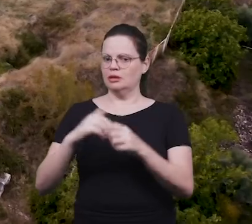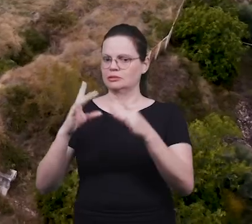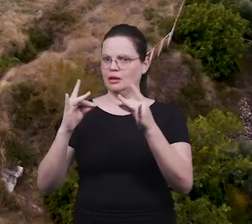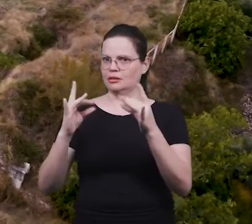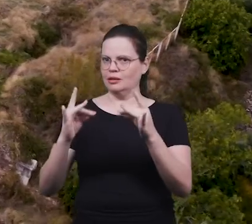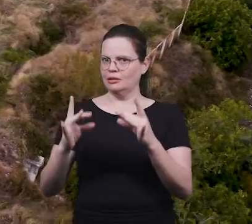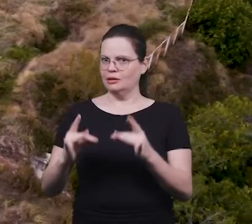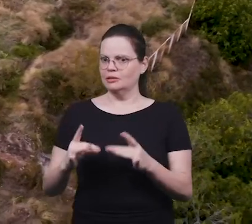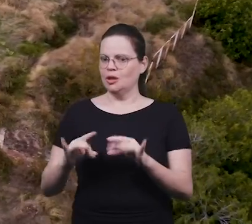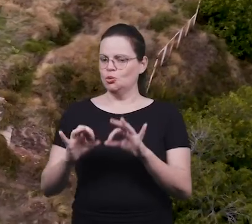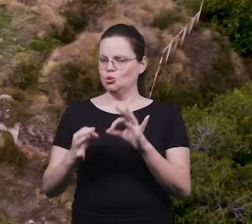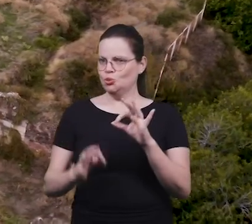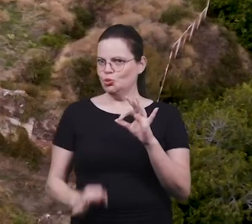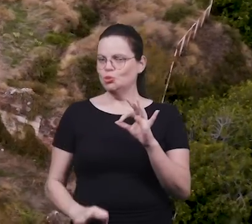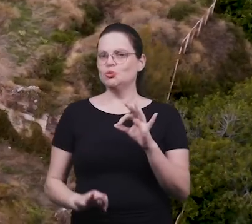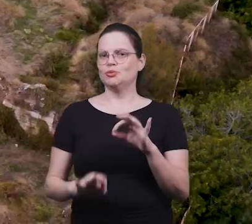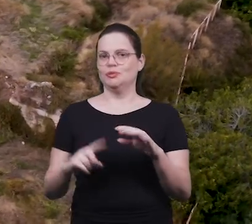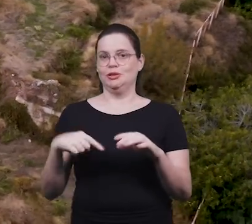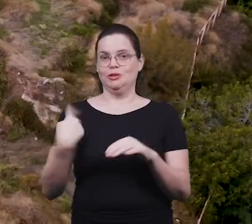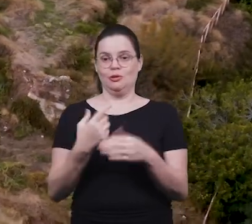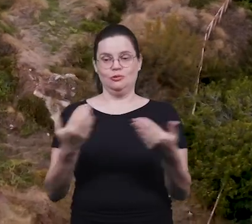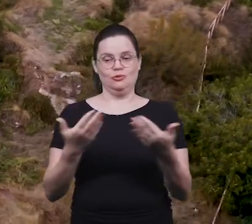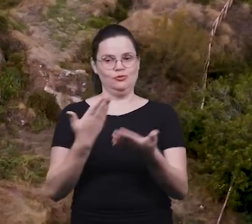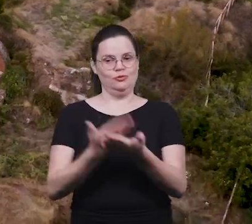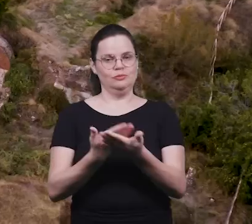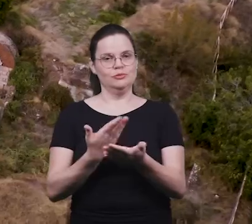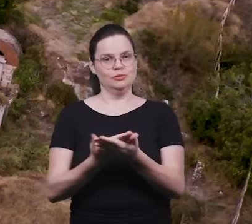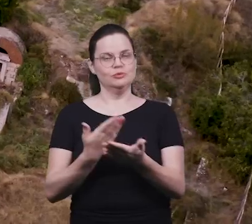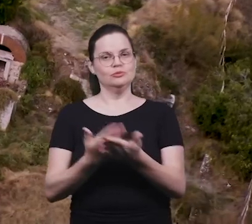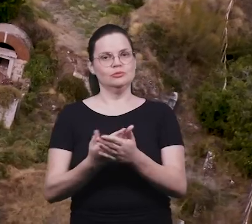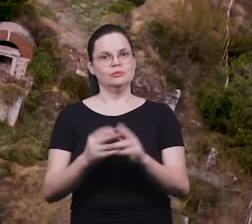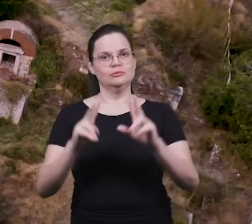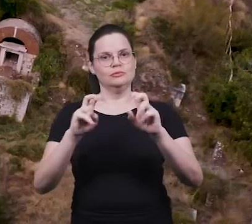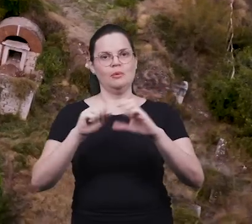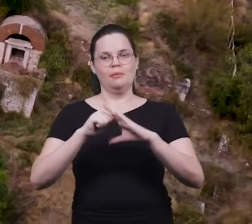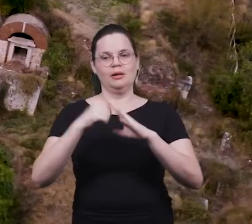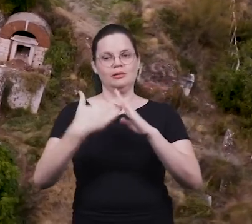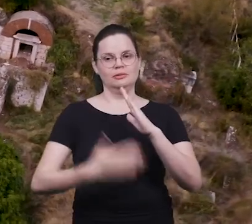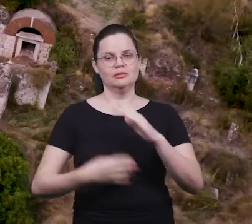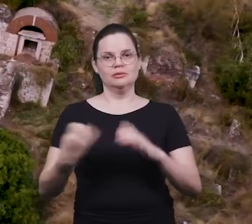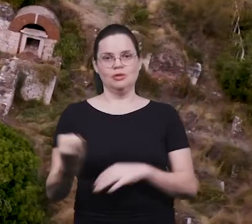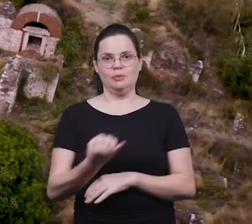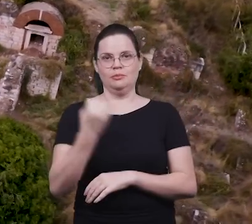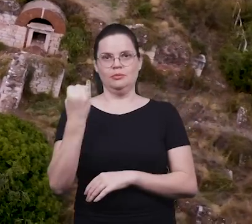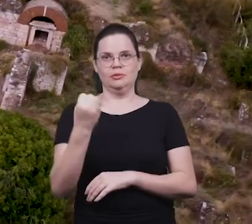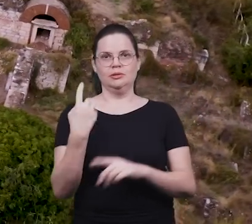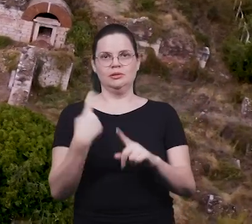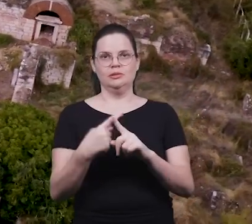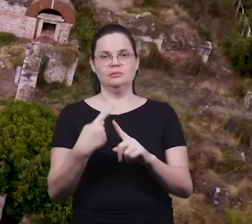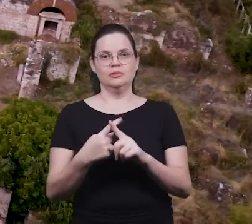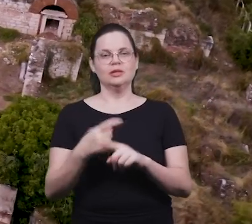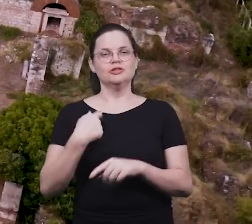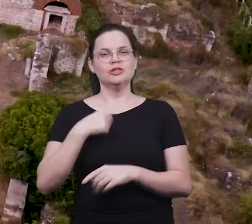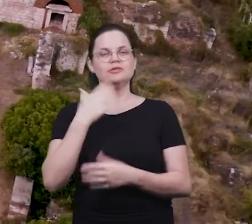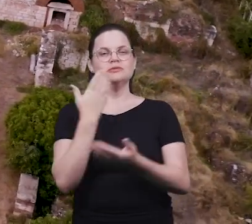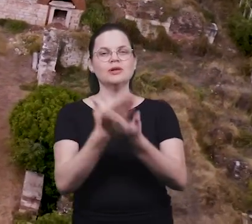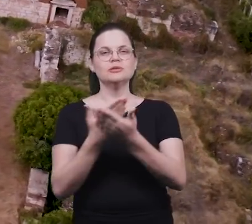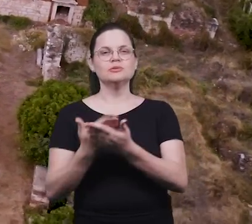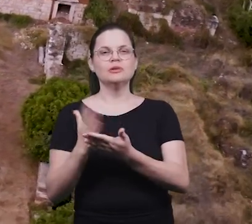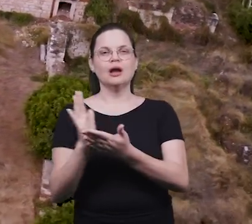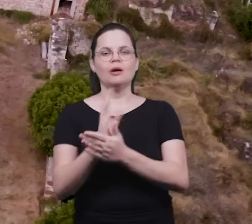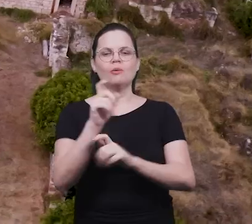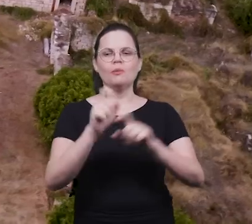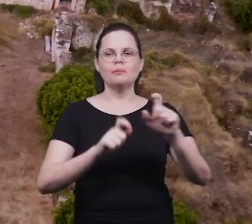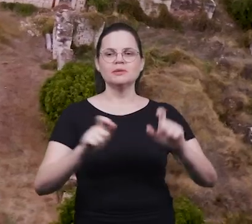muito importante, porque nós vamos revisar aqueles homens que nos antecederam, porque é o